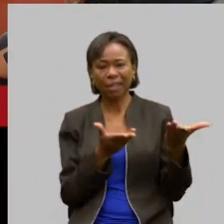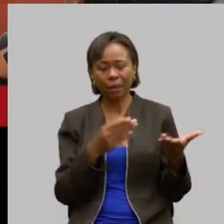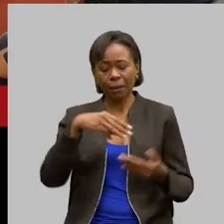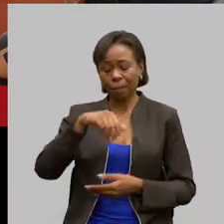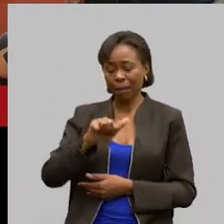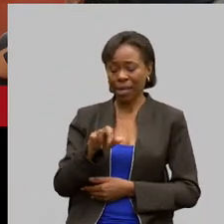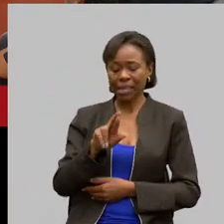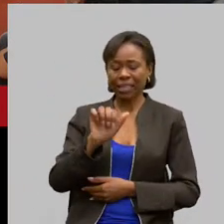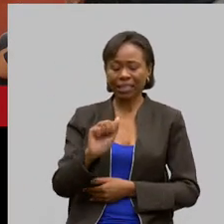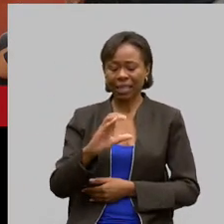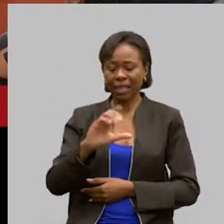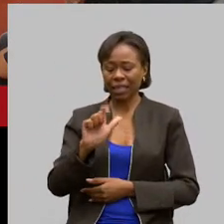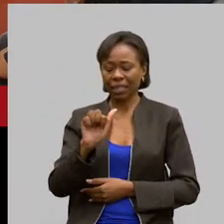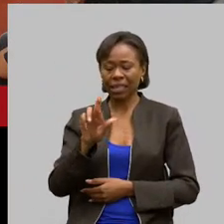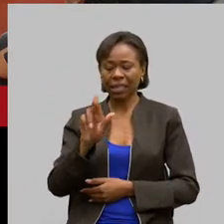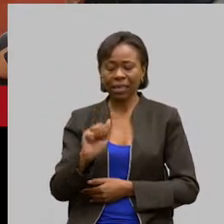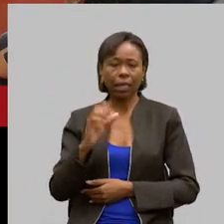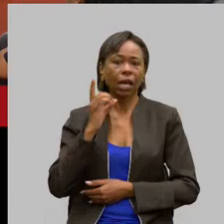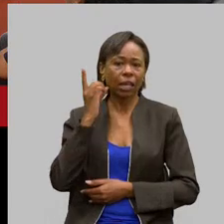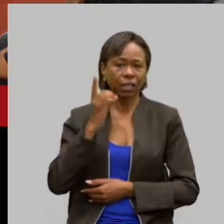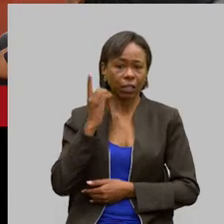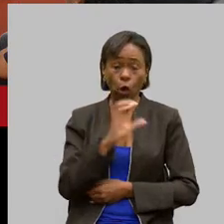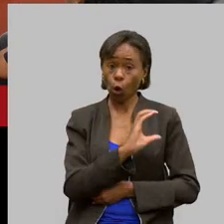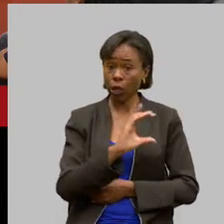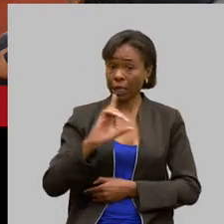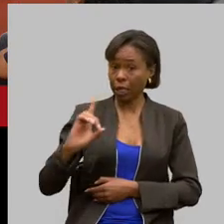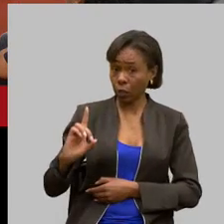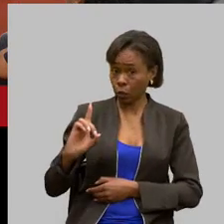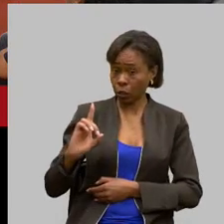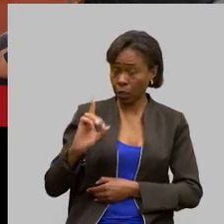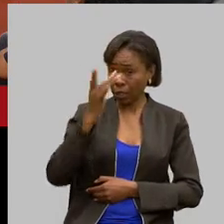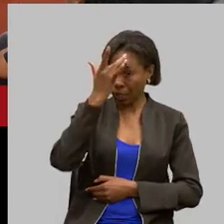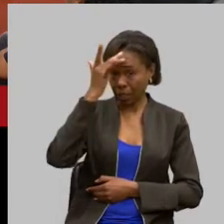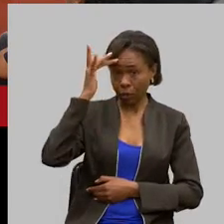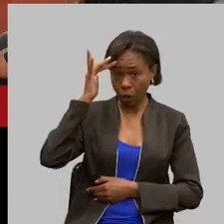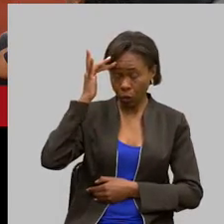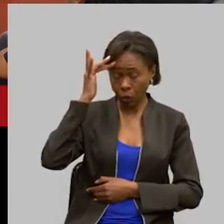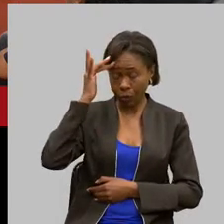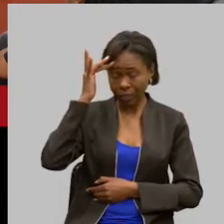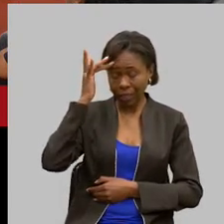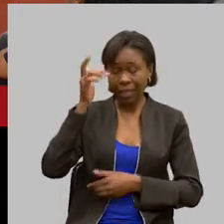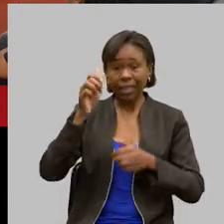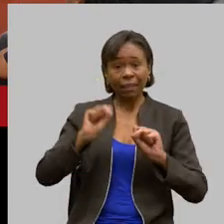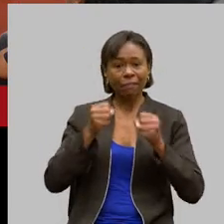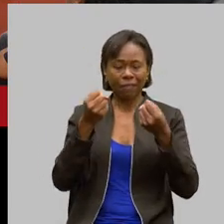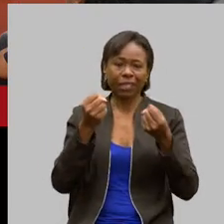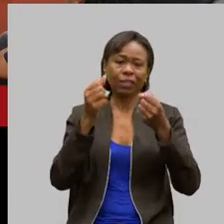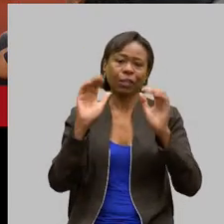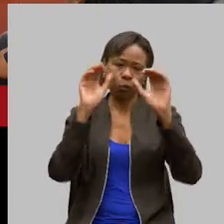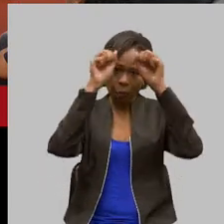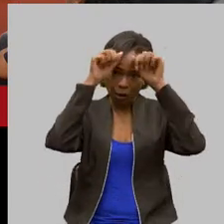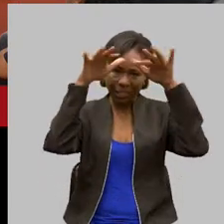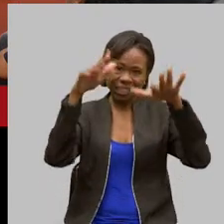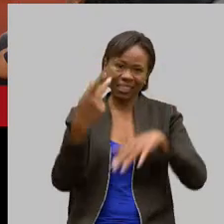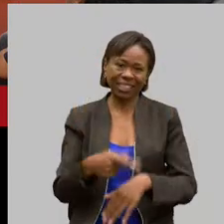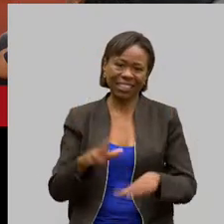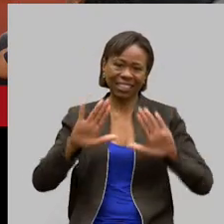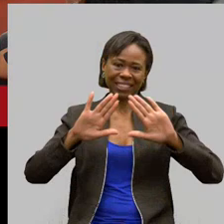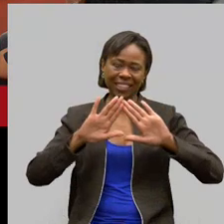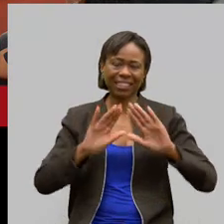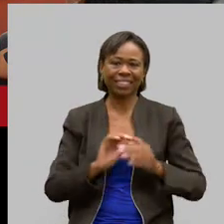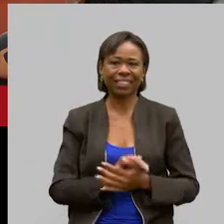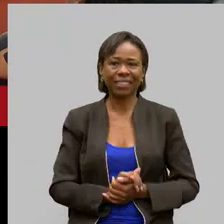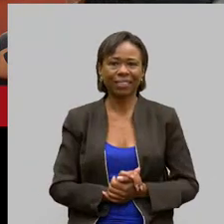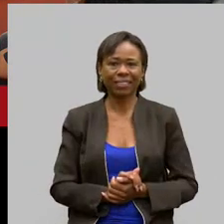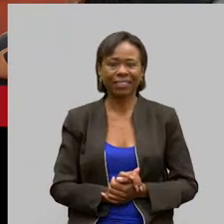Clara coordenadora da frente parlamentar de defesa dos autistas da Assembleia queria meus amigos